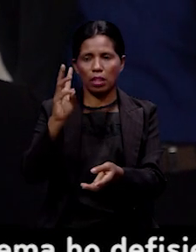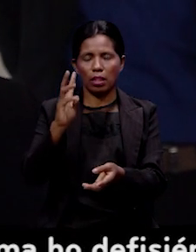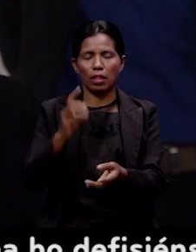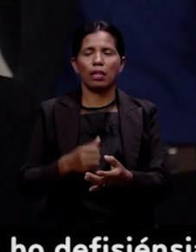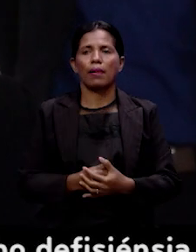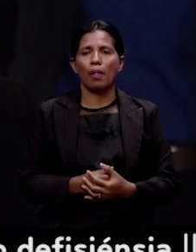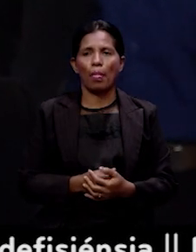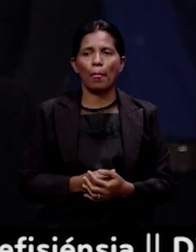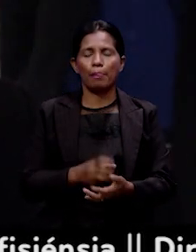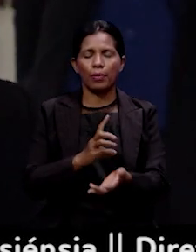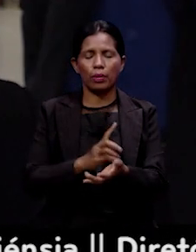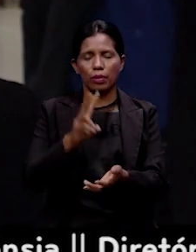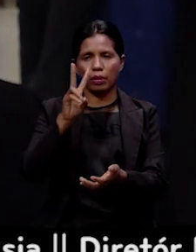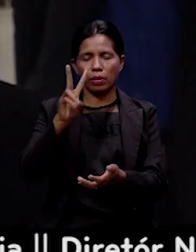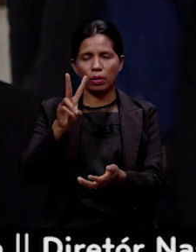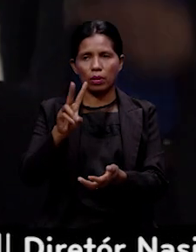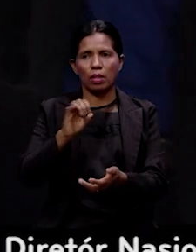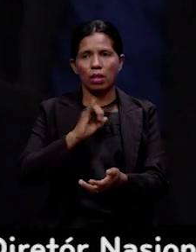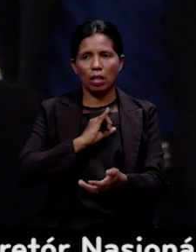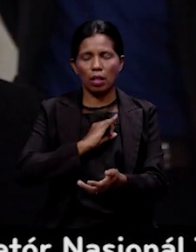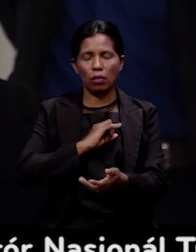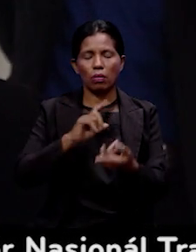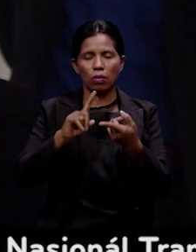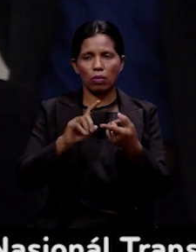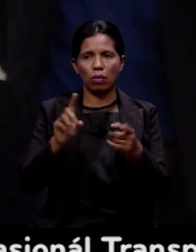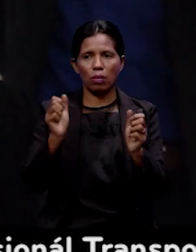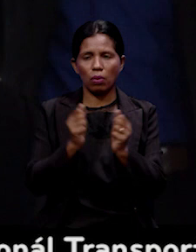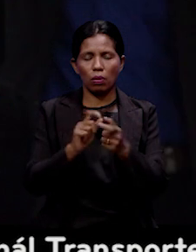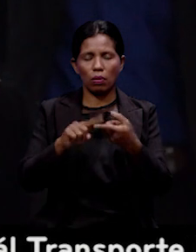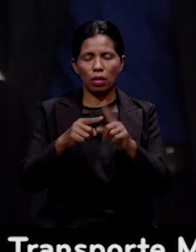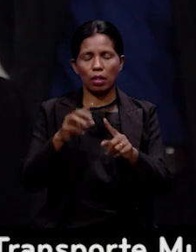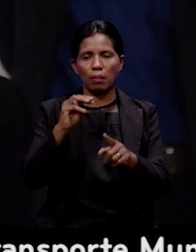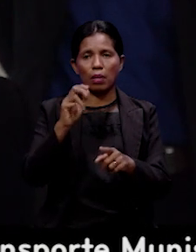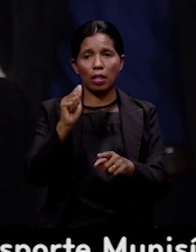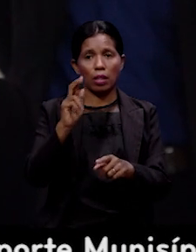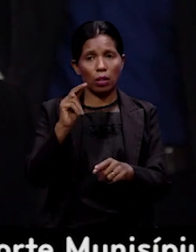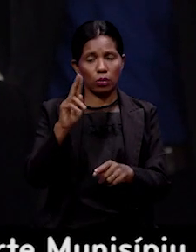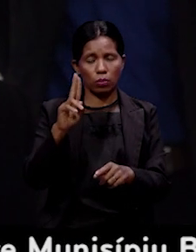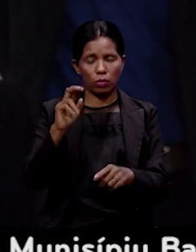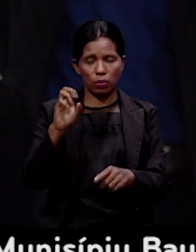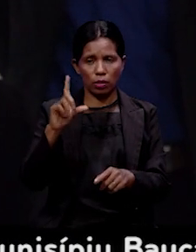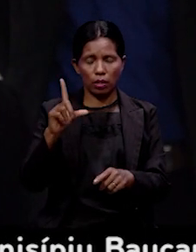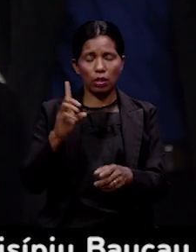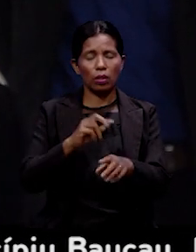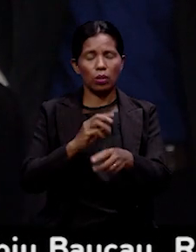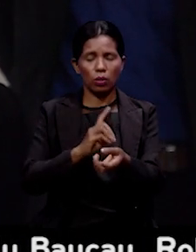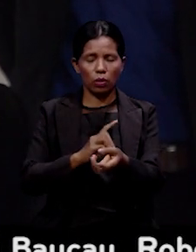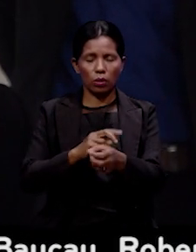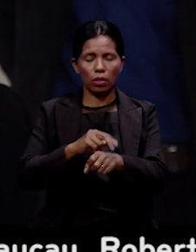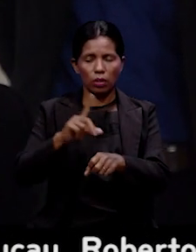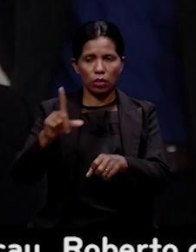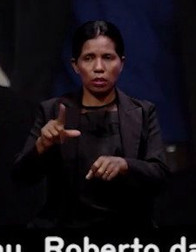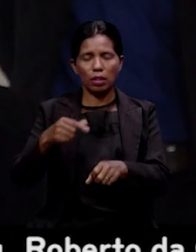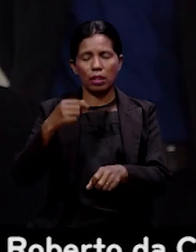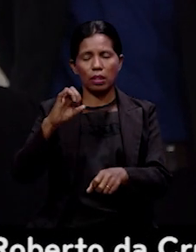nain rua husi gestão haurasi ko kolega Manuel Gonçalves no doutor nasional nain hat oin doutor Guido